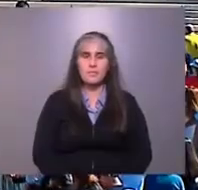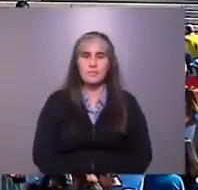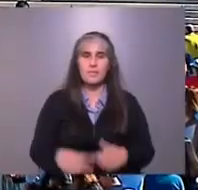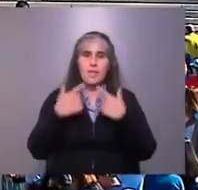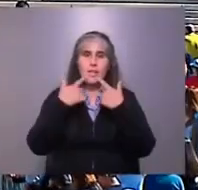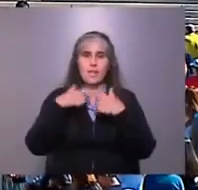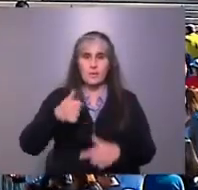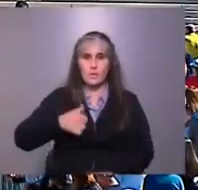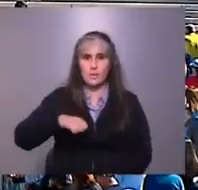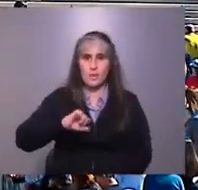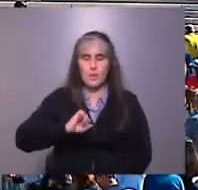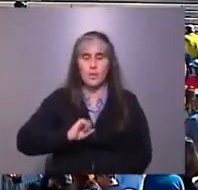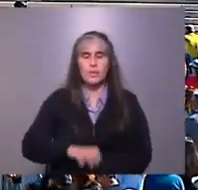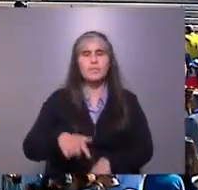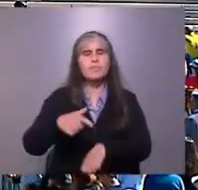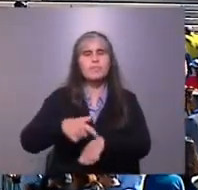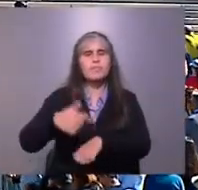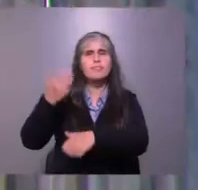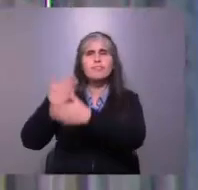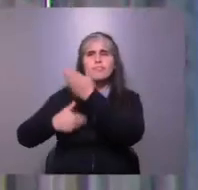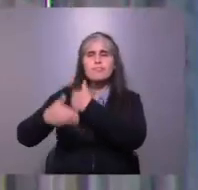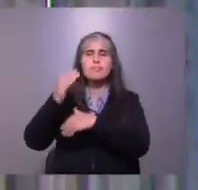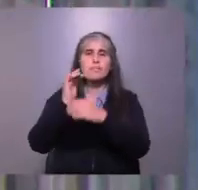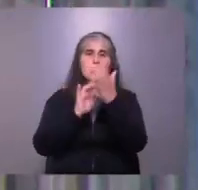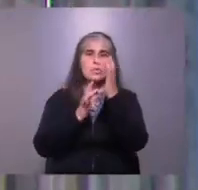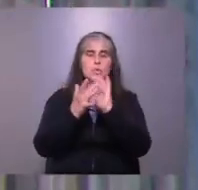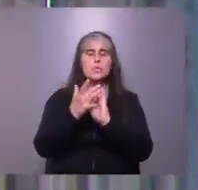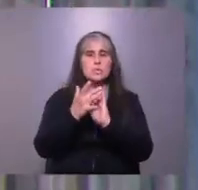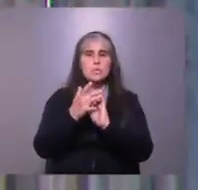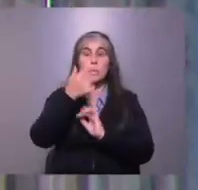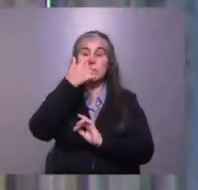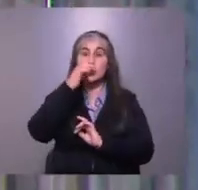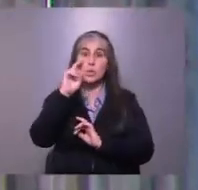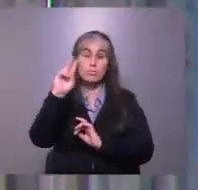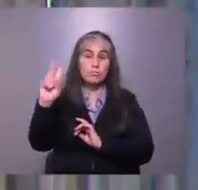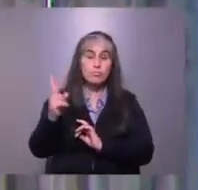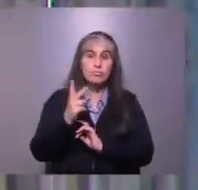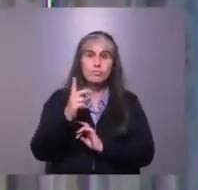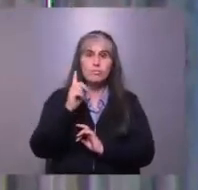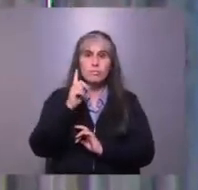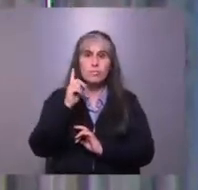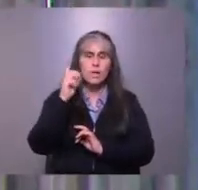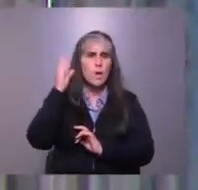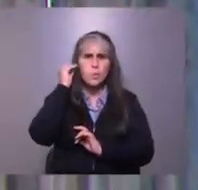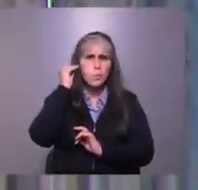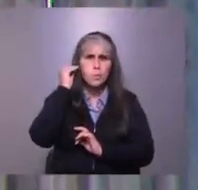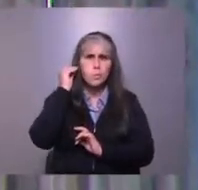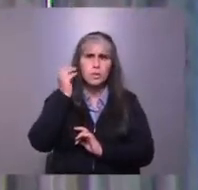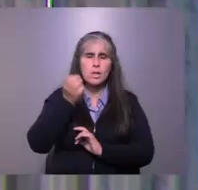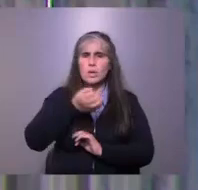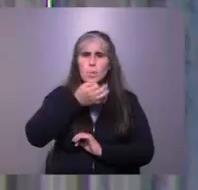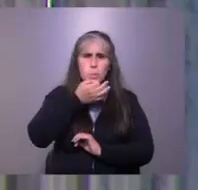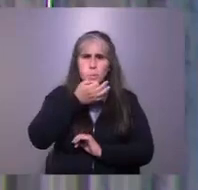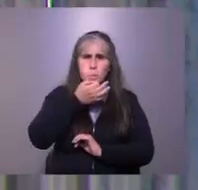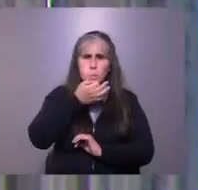En aquel tiempo le presentaron un sordo que, además, apenas